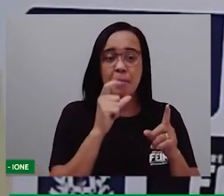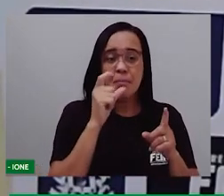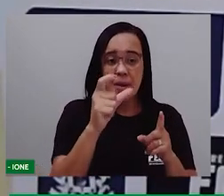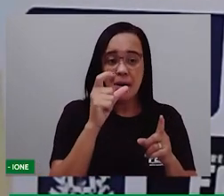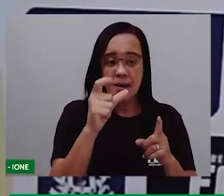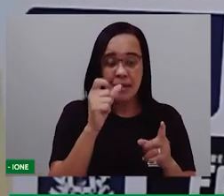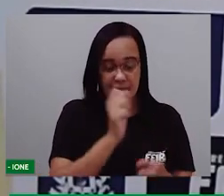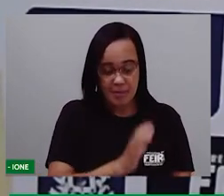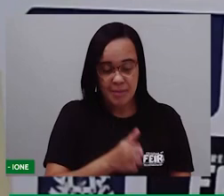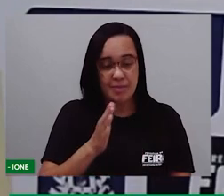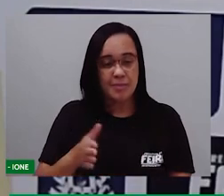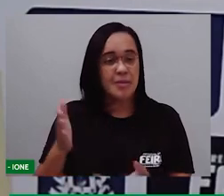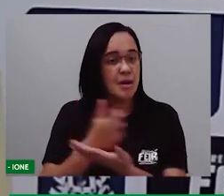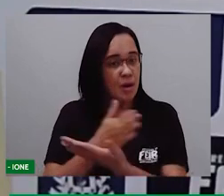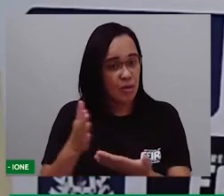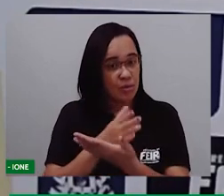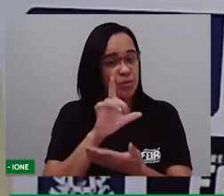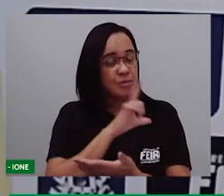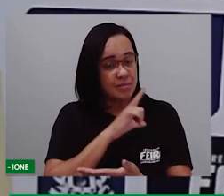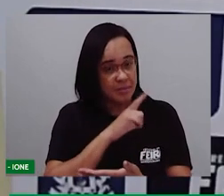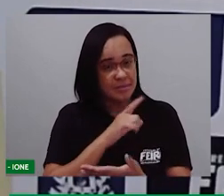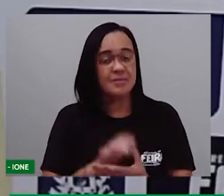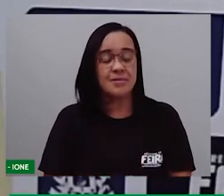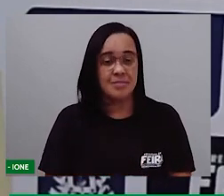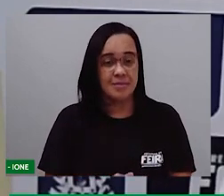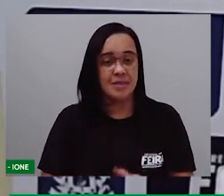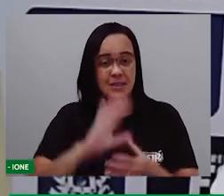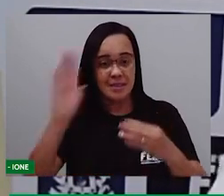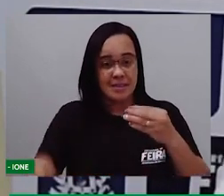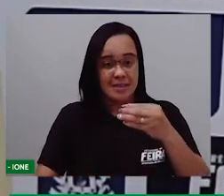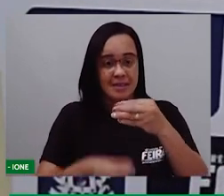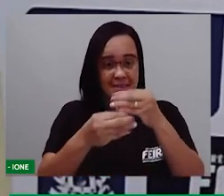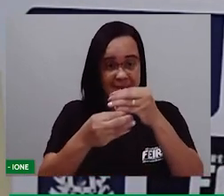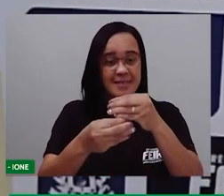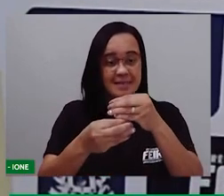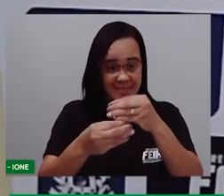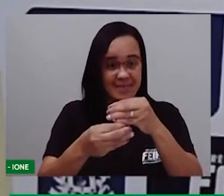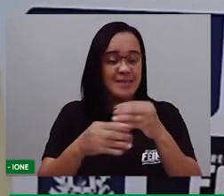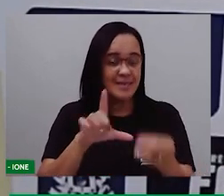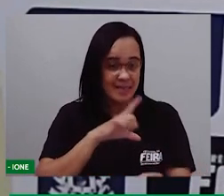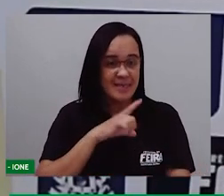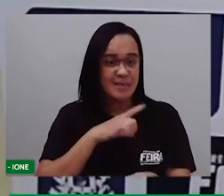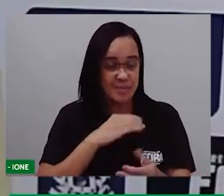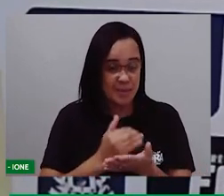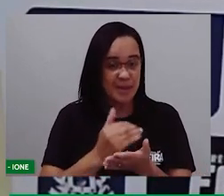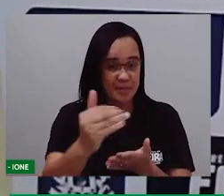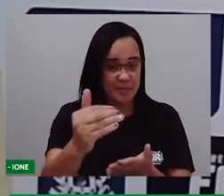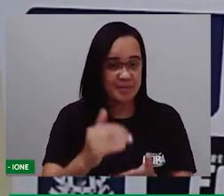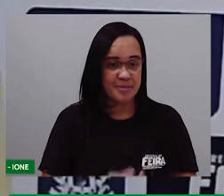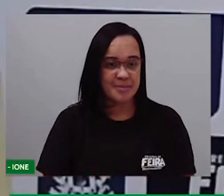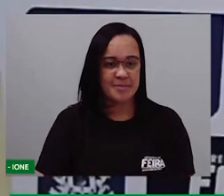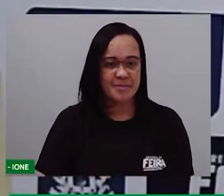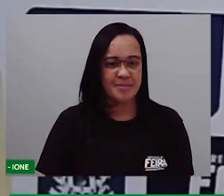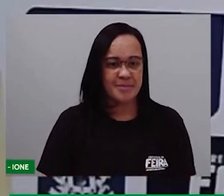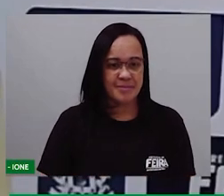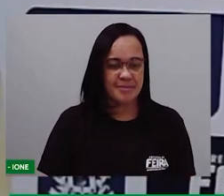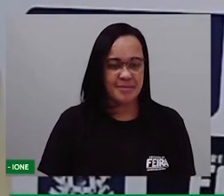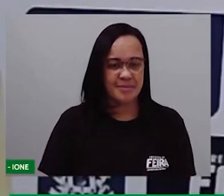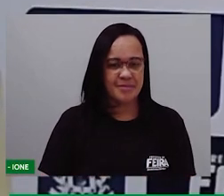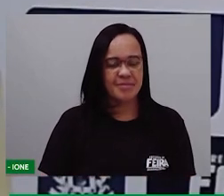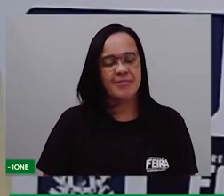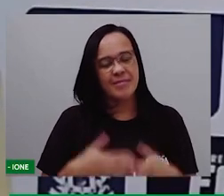sílabas de palavras inclusivas formar outras palavras A partir dessa série A